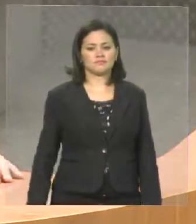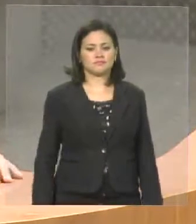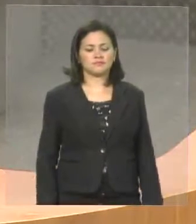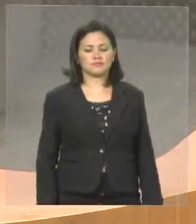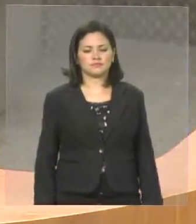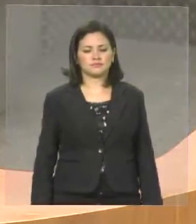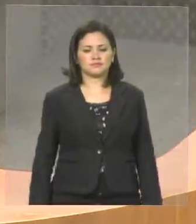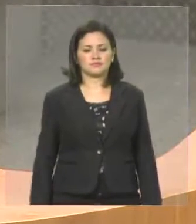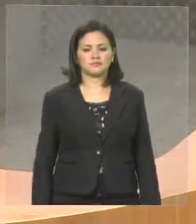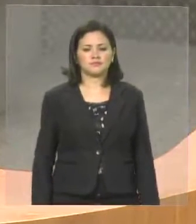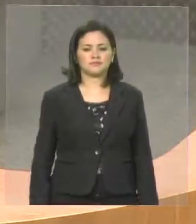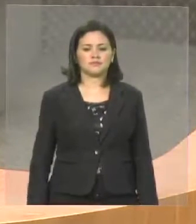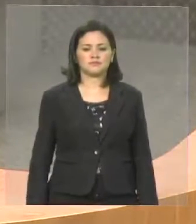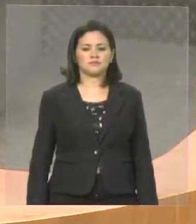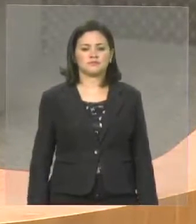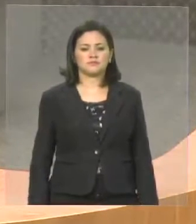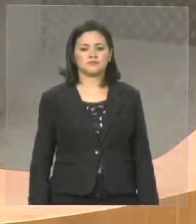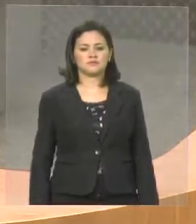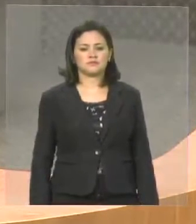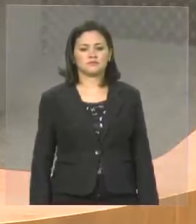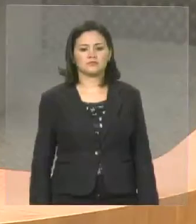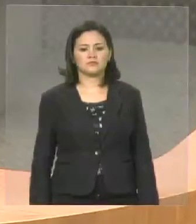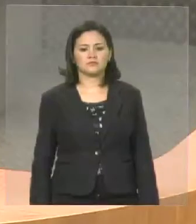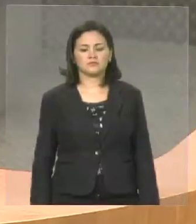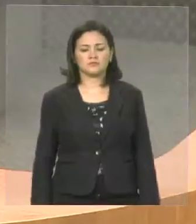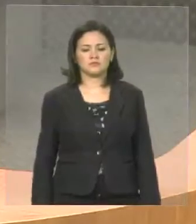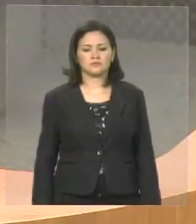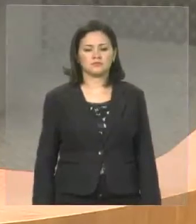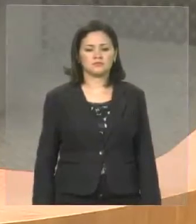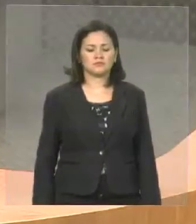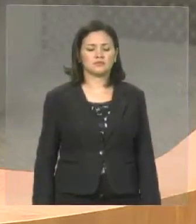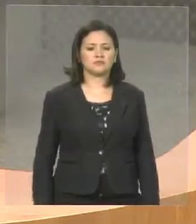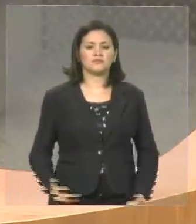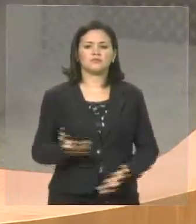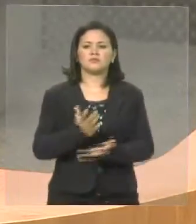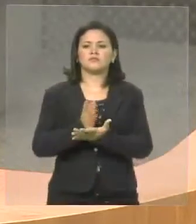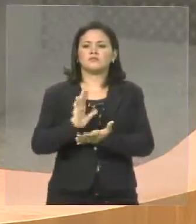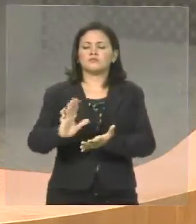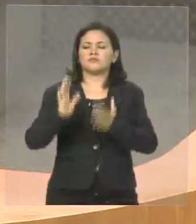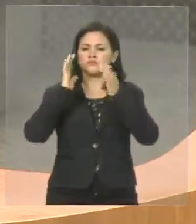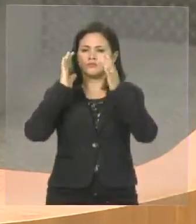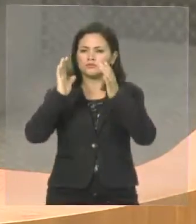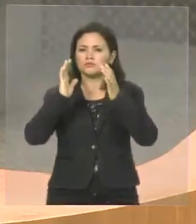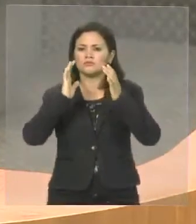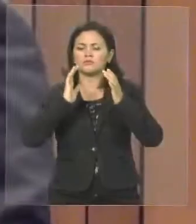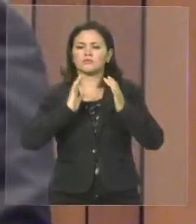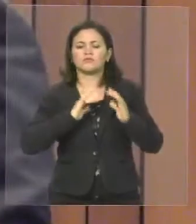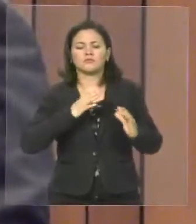de acabar com a nossa dignidade, com a nossa honra e a da nossa família.